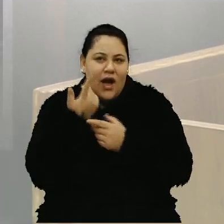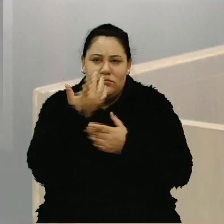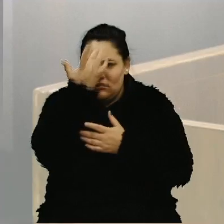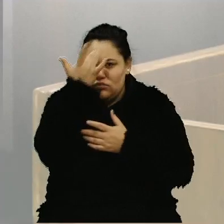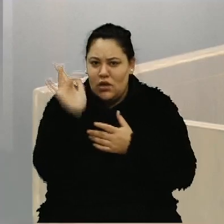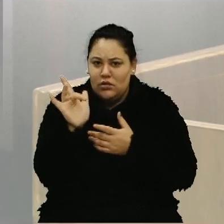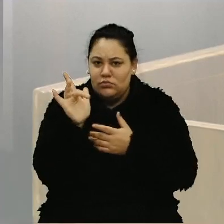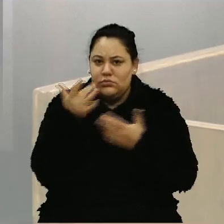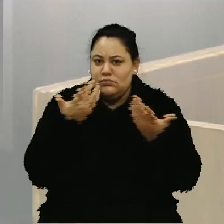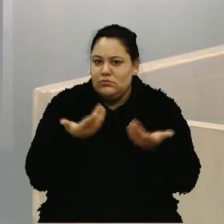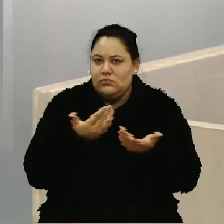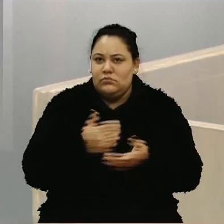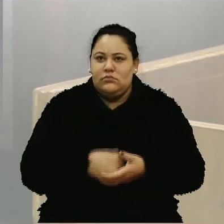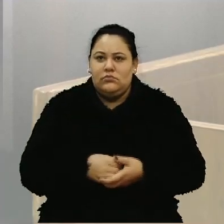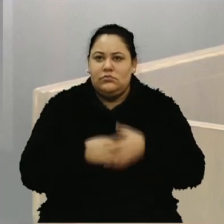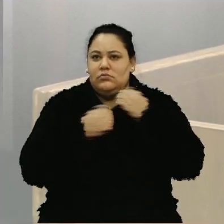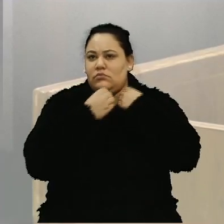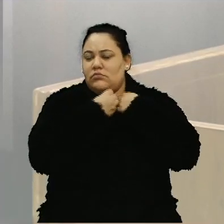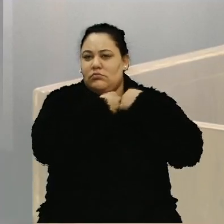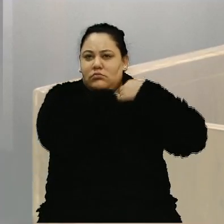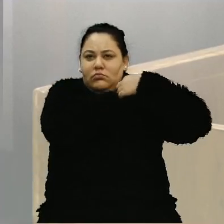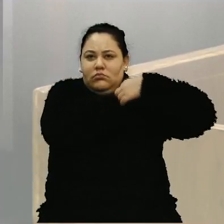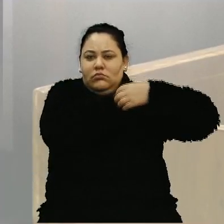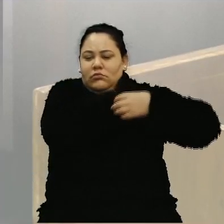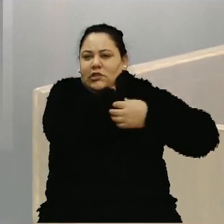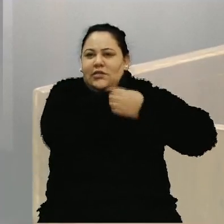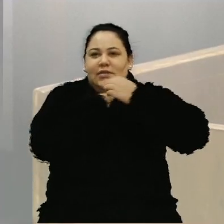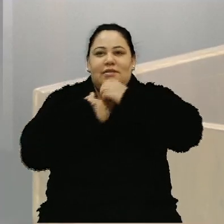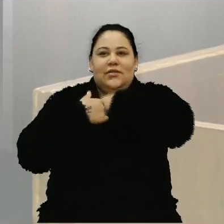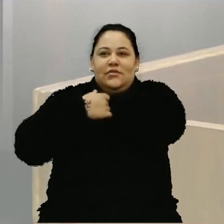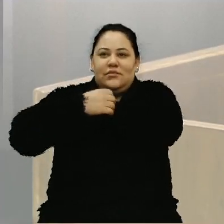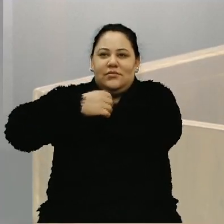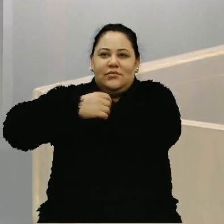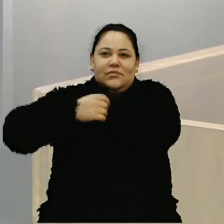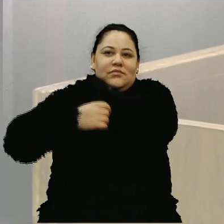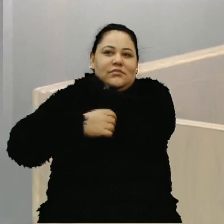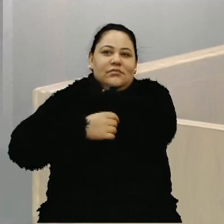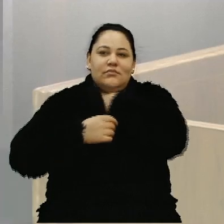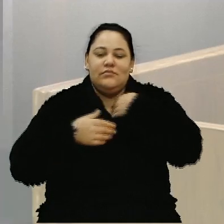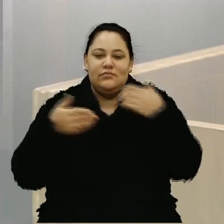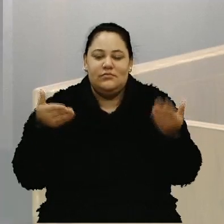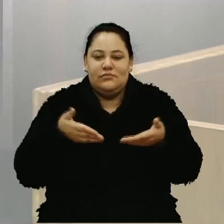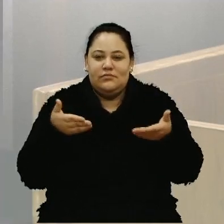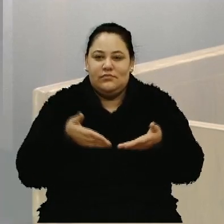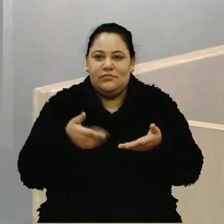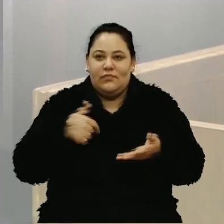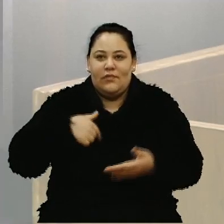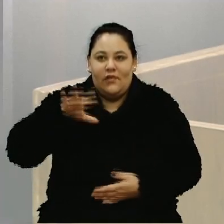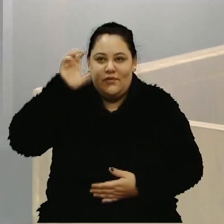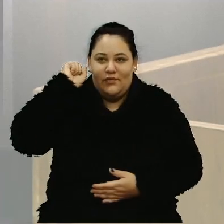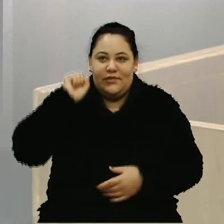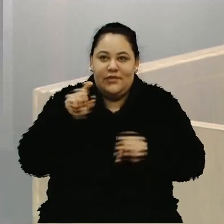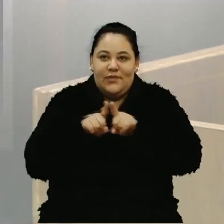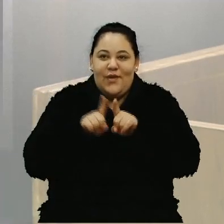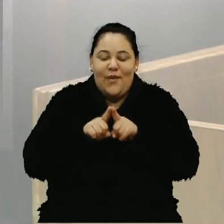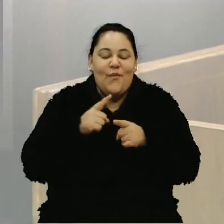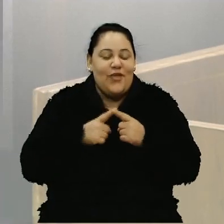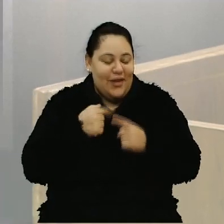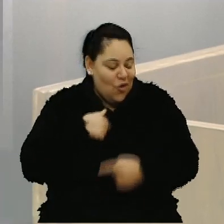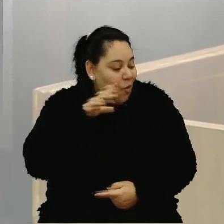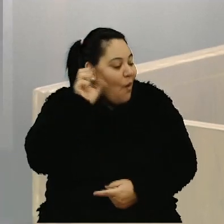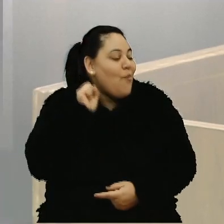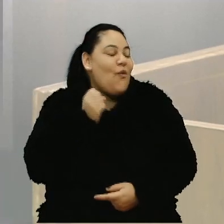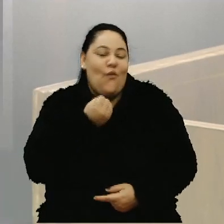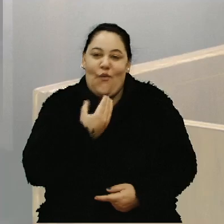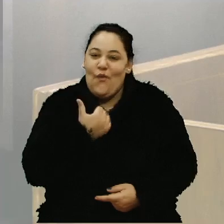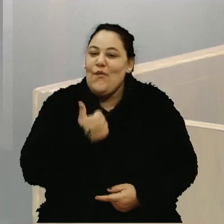sei. Ninguém sabe de nada. E agora, eu escutei ali, porque eu sou bom de ouvido,